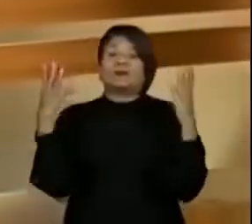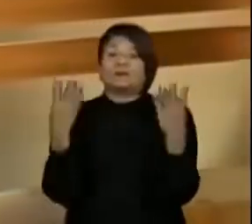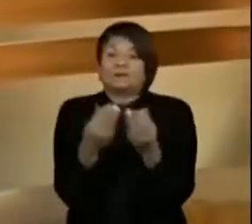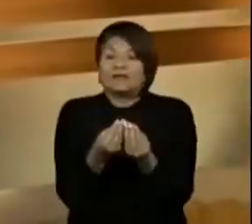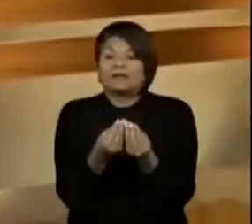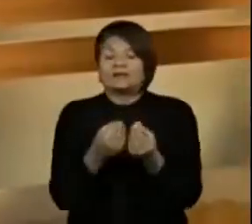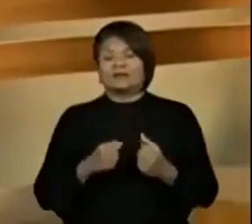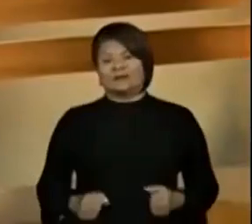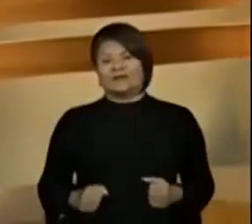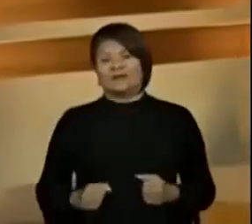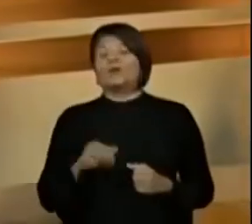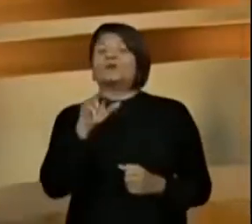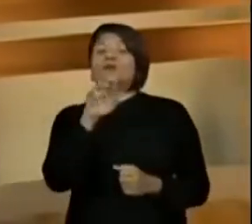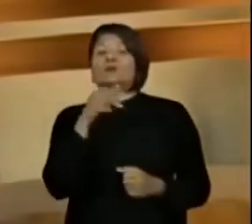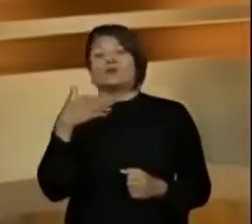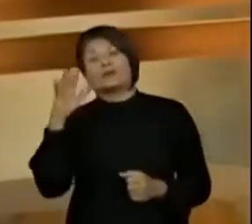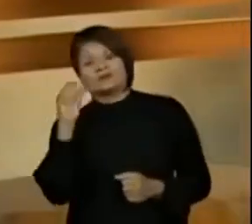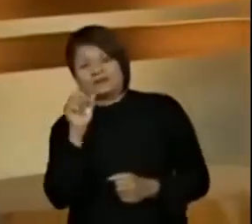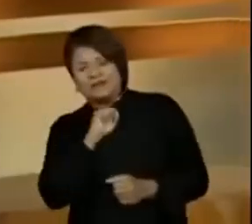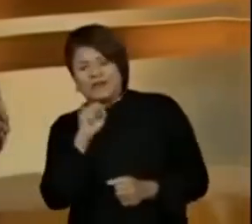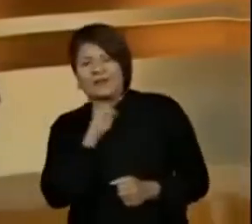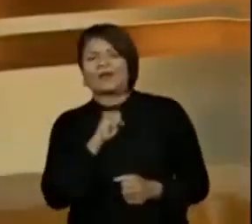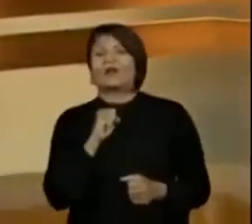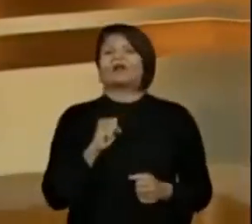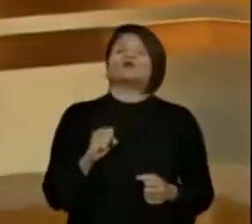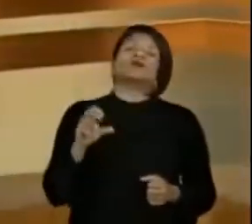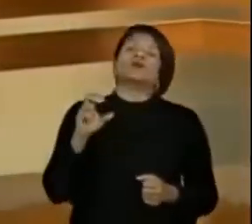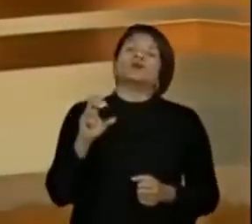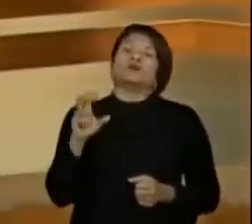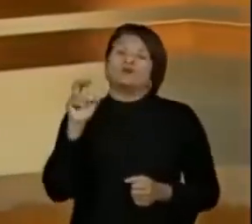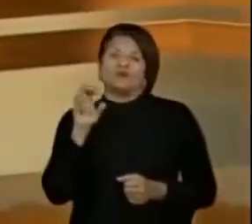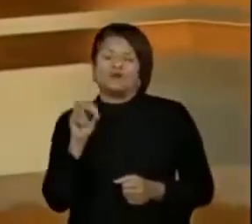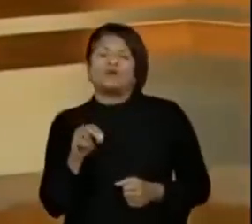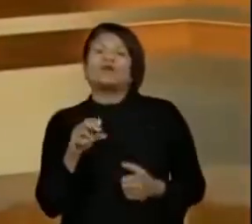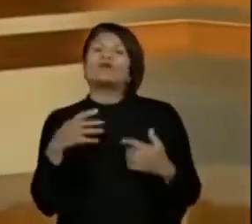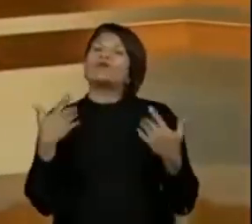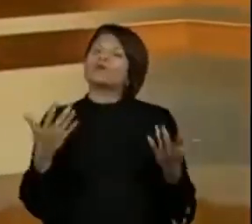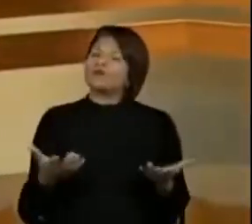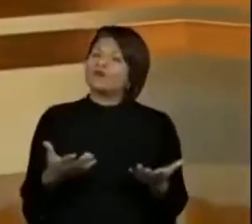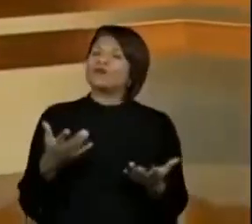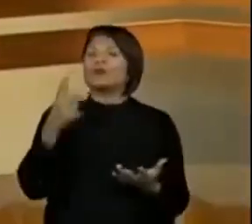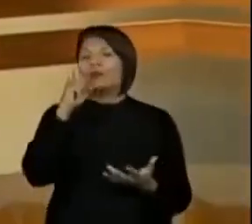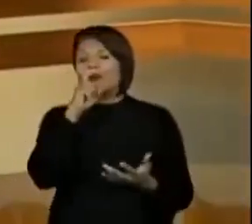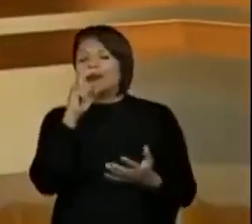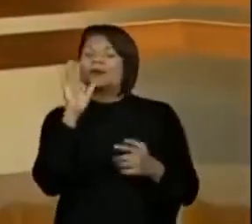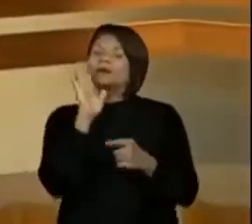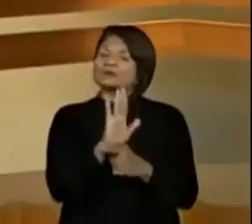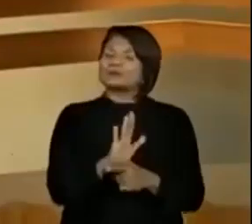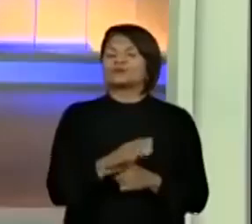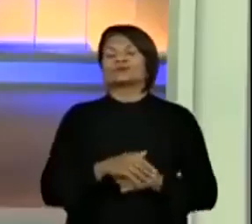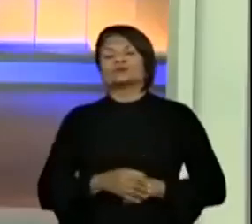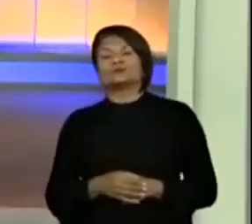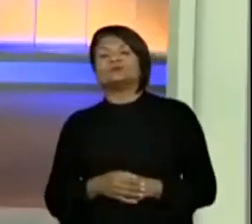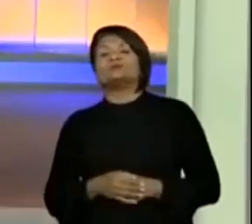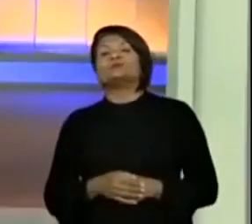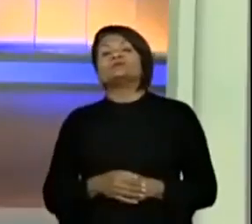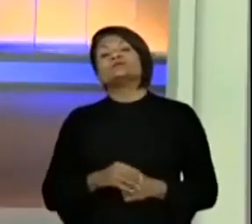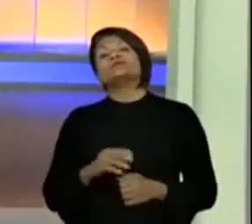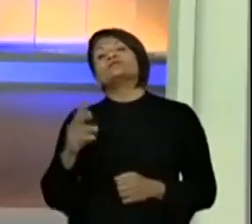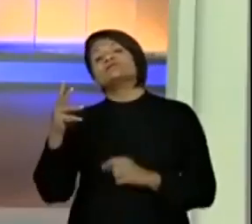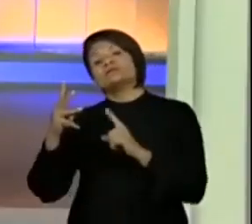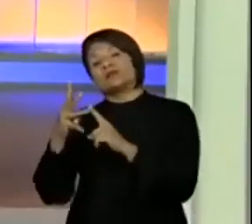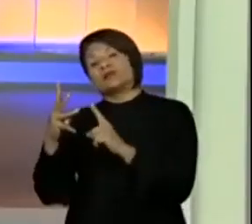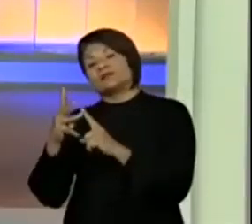família, né? O irmão mais velho, a avó, às vezes o pai que está aí com você, que te ajuda, que te apoia. E em terceiro